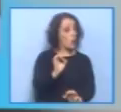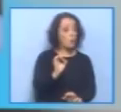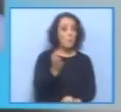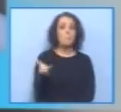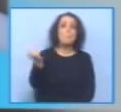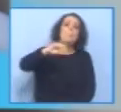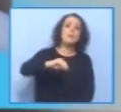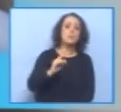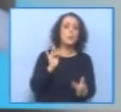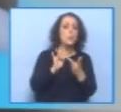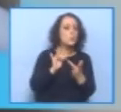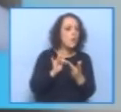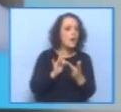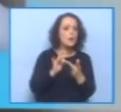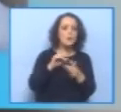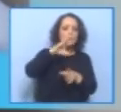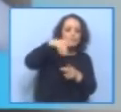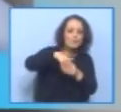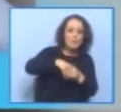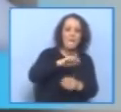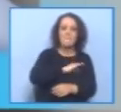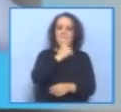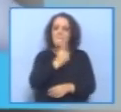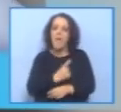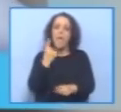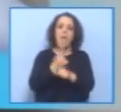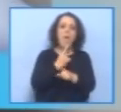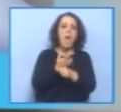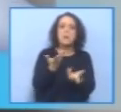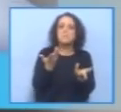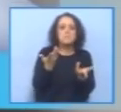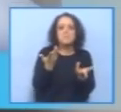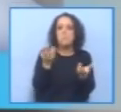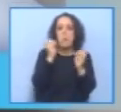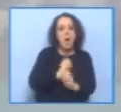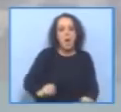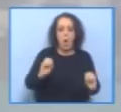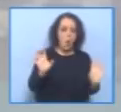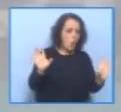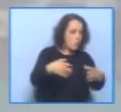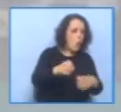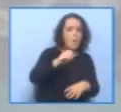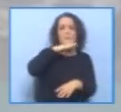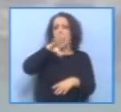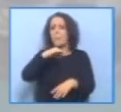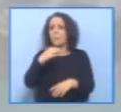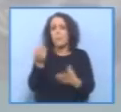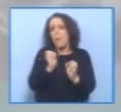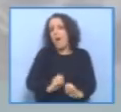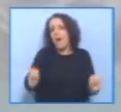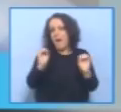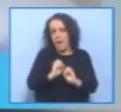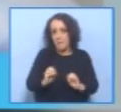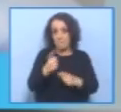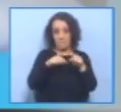nenhum contacto com os conteúdos da fé, a vivência da própria fé, seja na comunidade, seja em família. E em